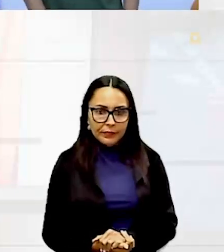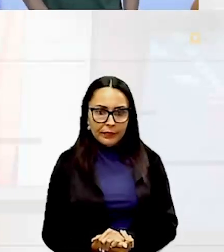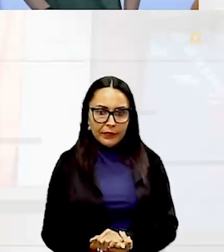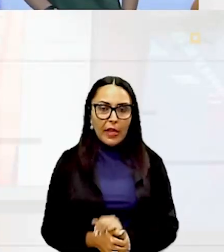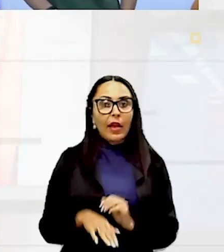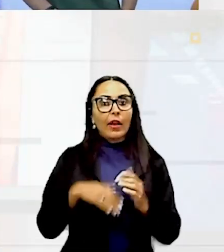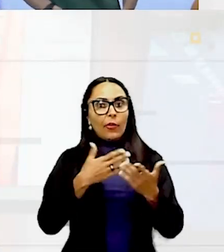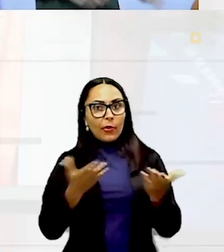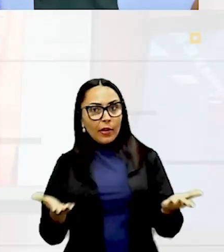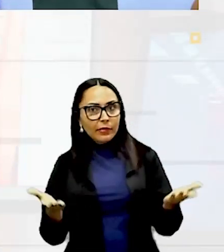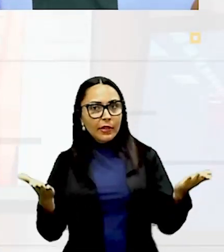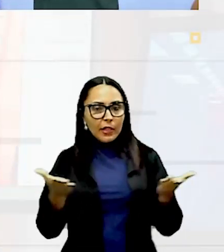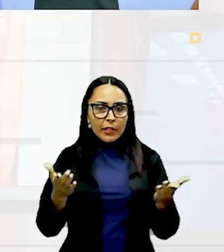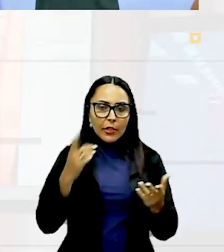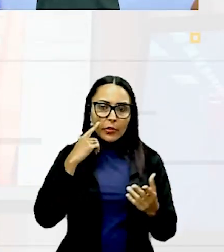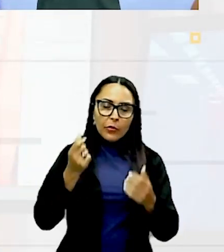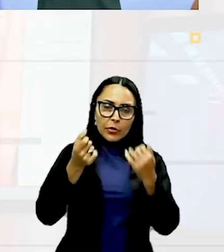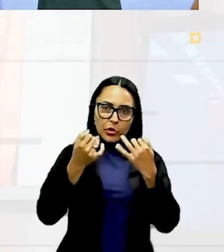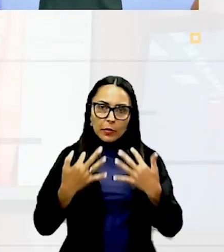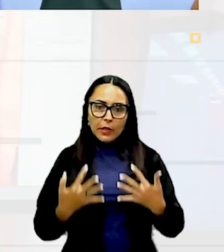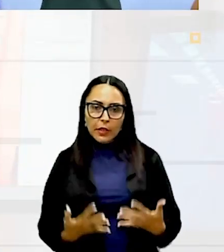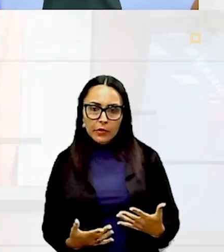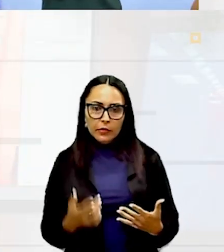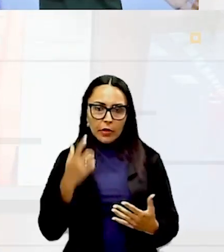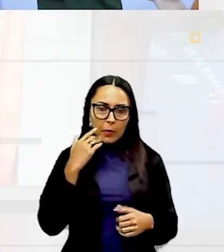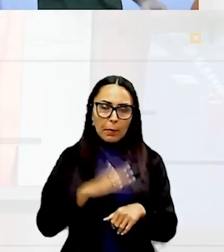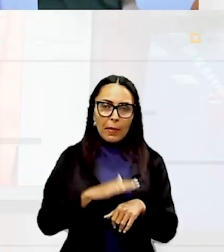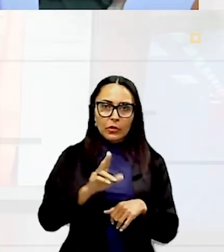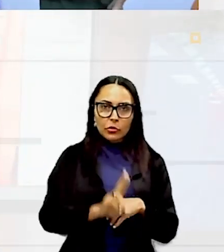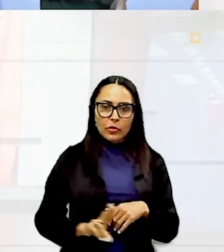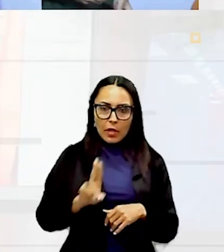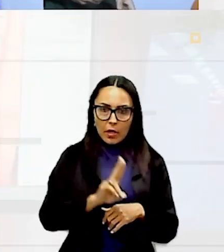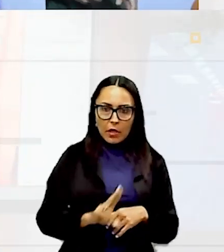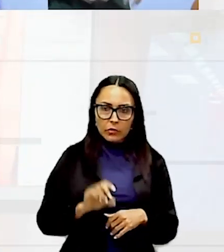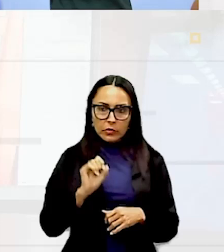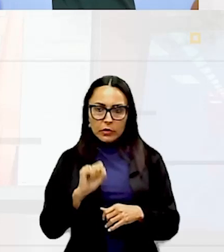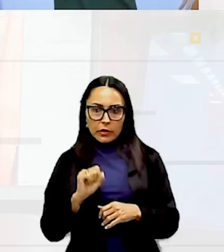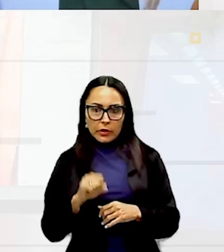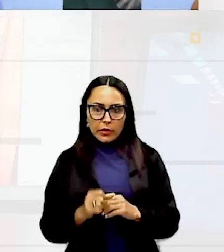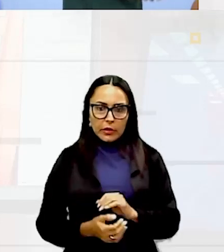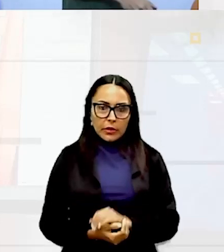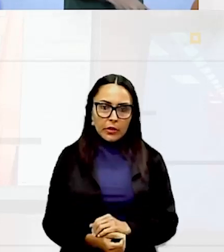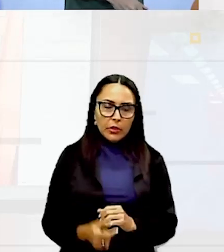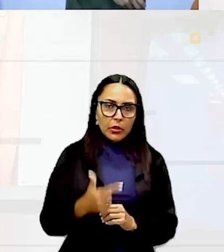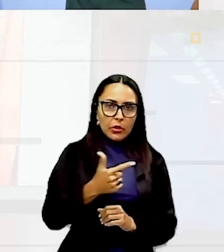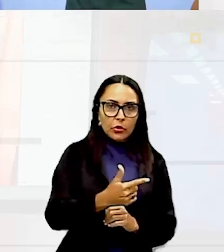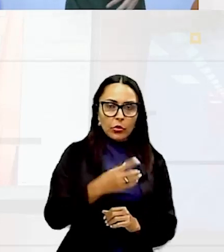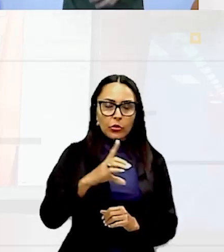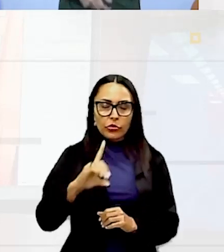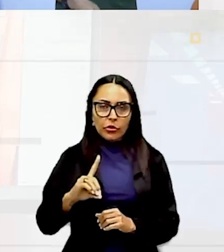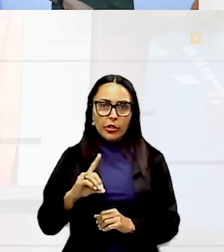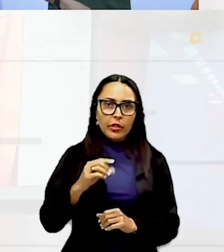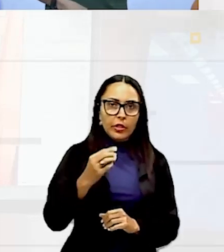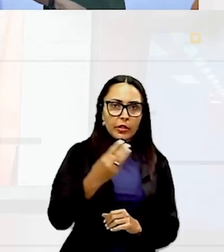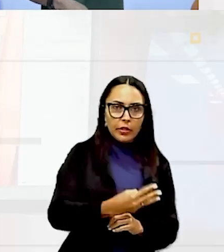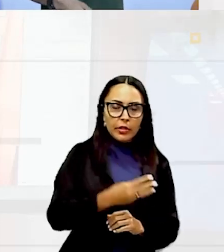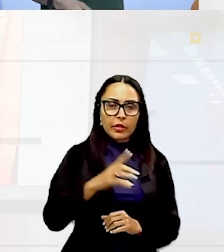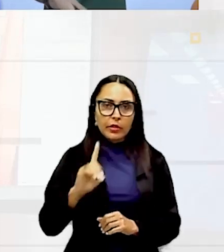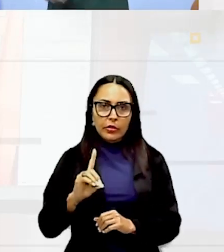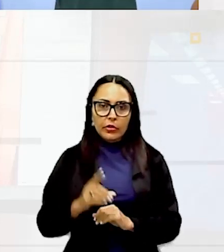Tá. Eu falei mais dos mais usados, mais comuns, o 2D, o 3D e a pixel